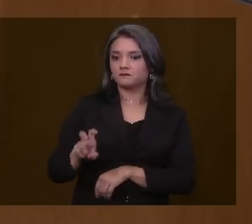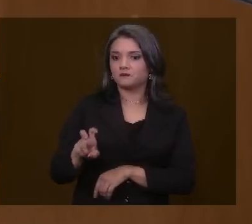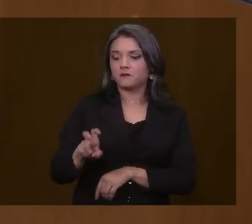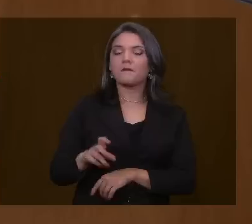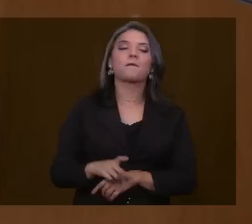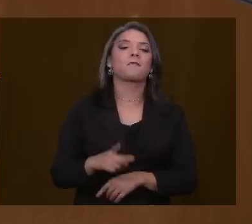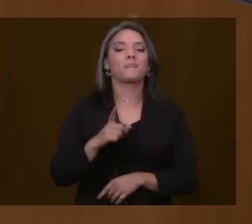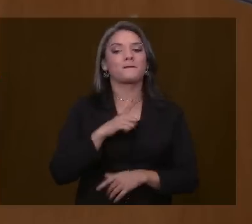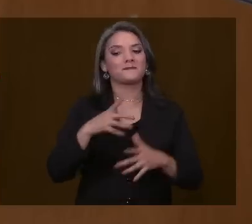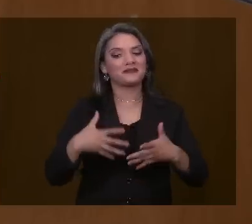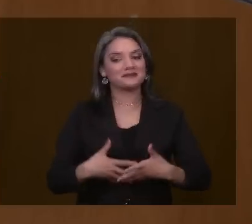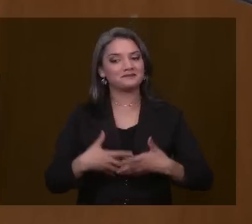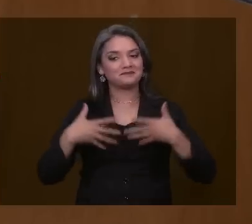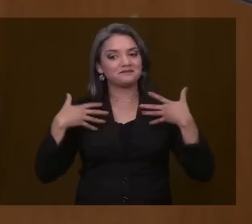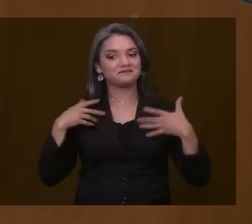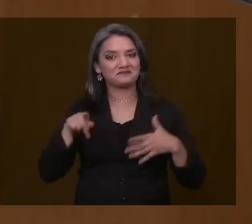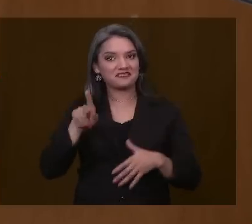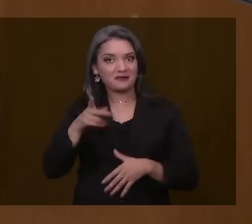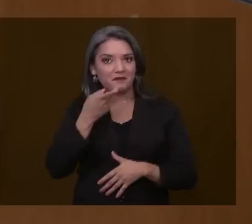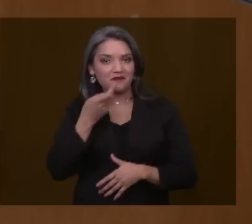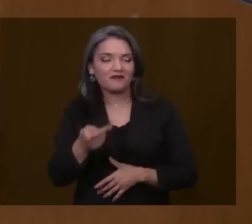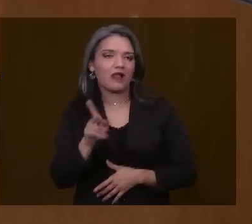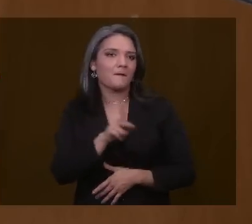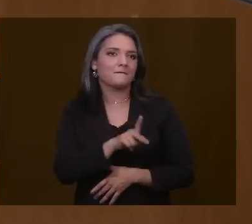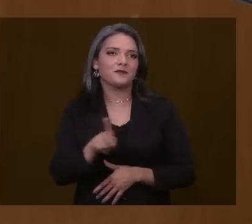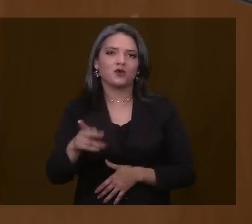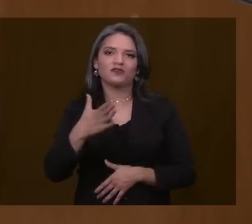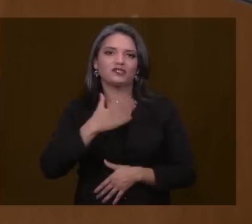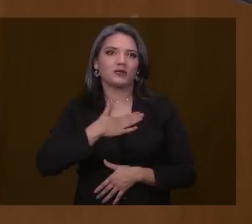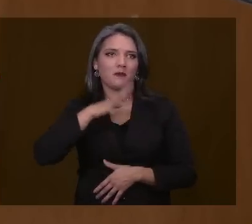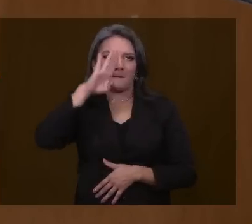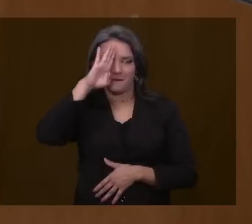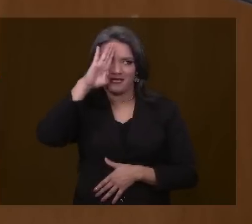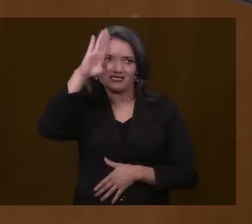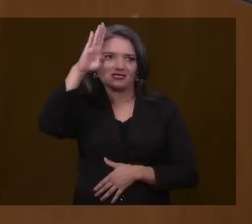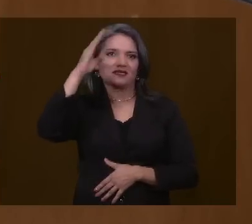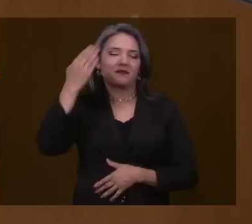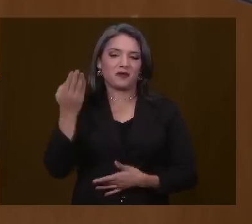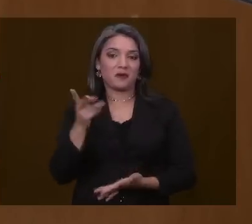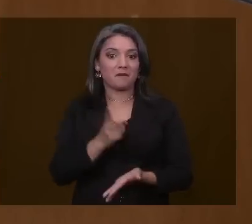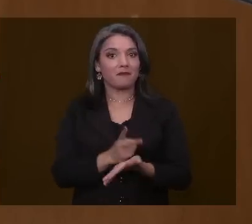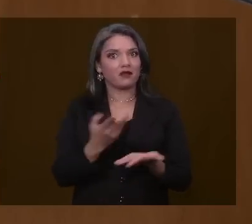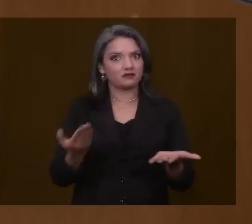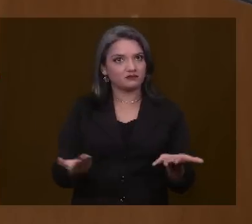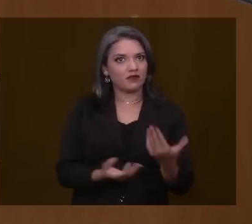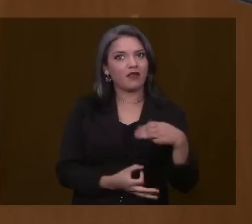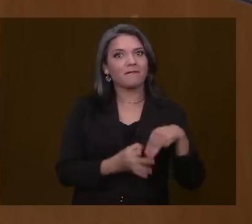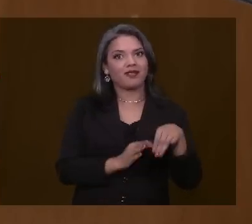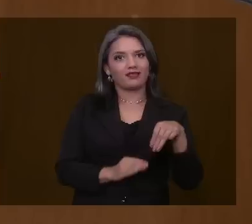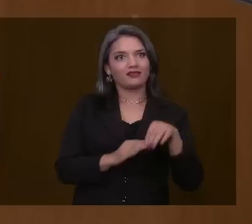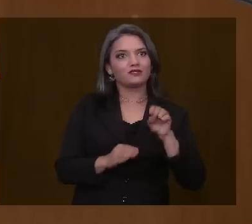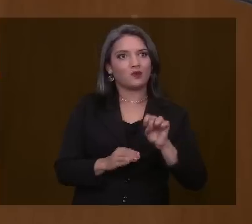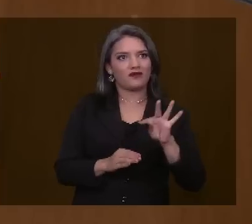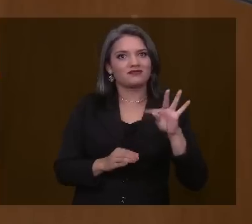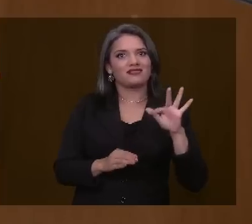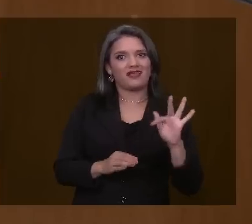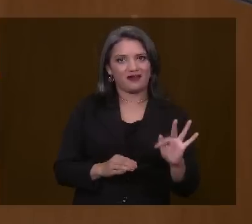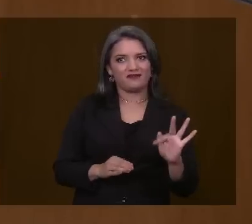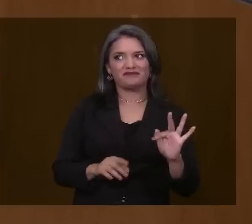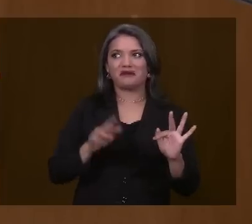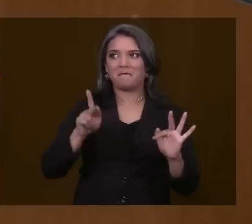orgulho que ser professor é sua ocupação principal, mesmo estando ministro do Supremo Tribunal